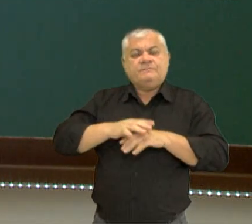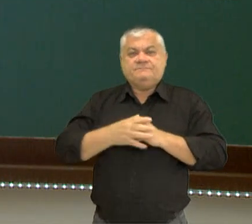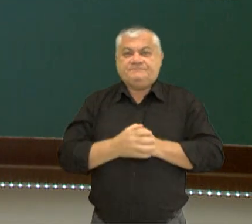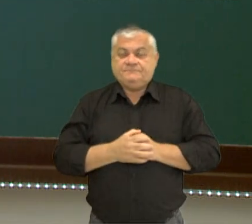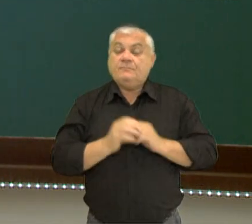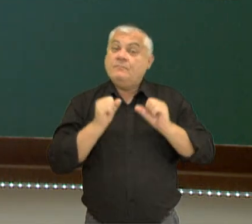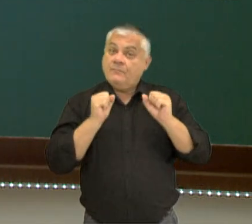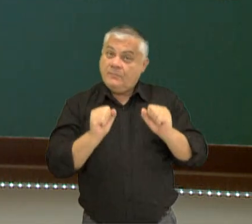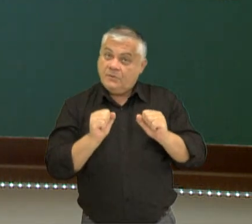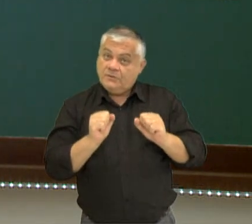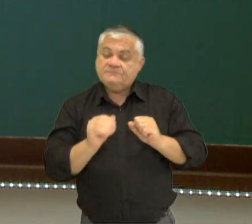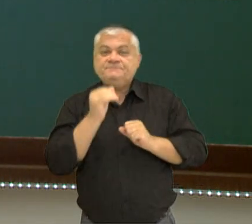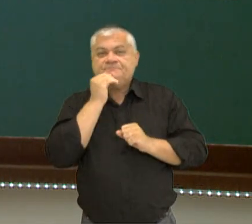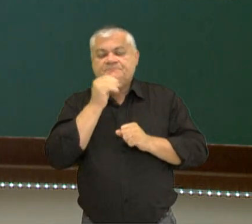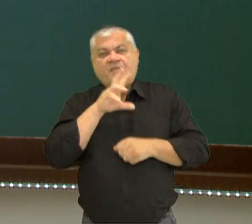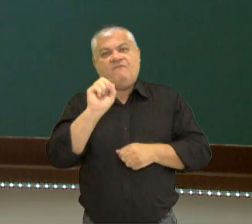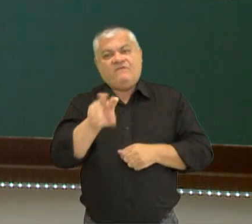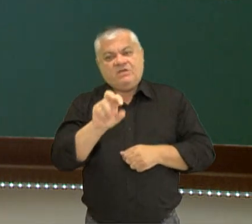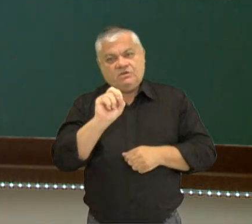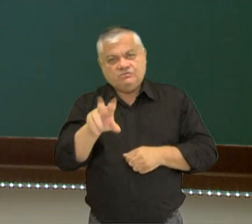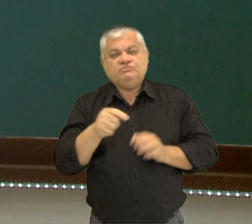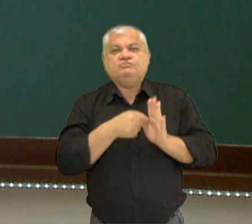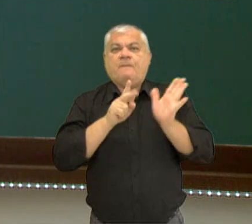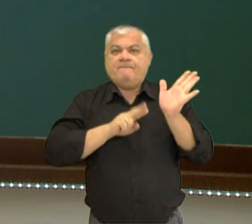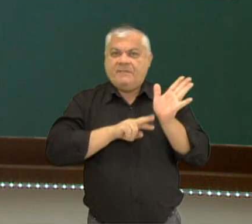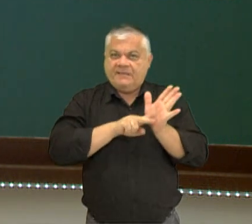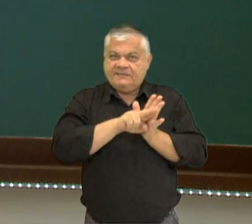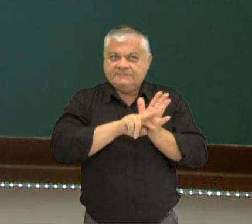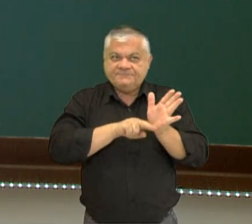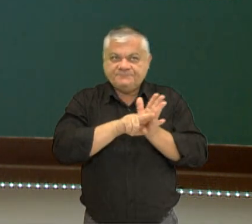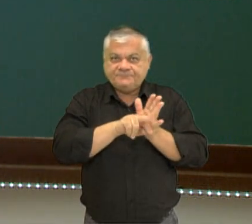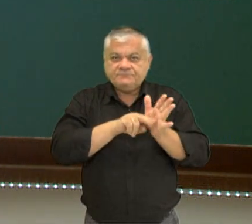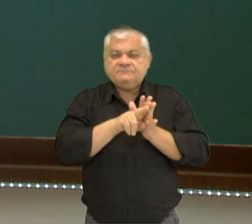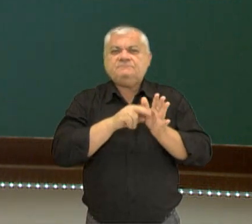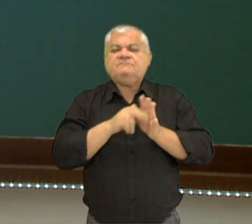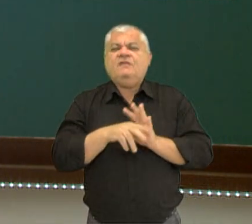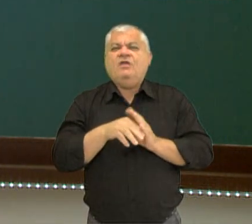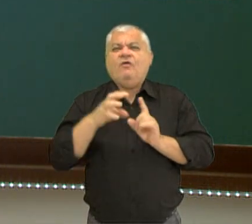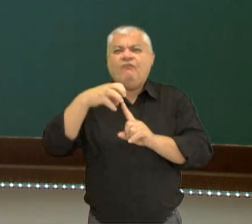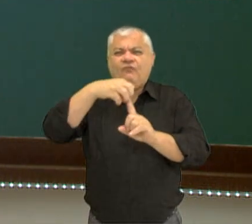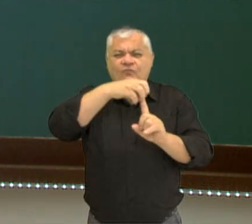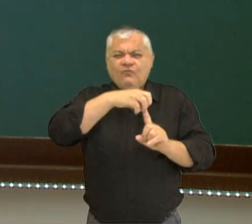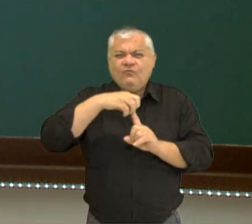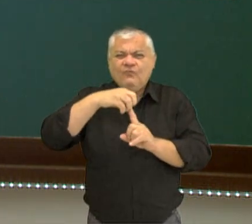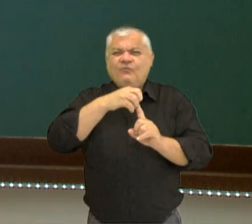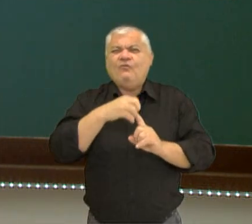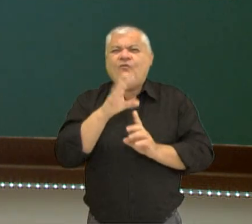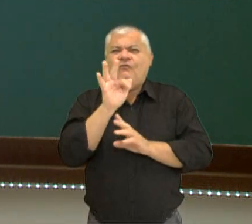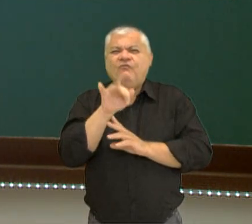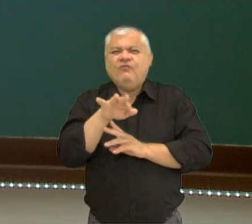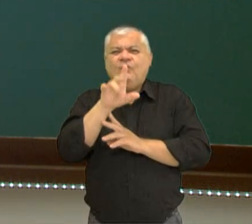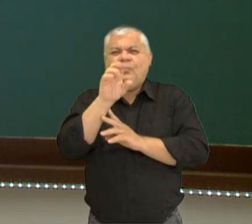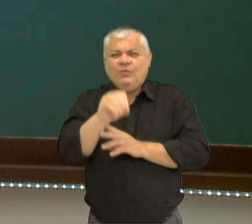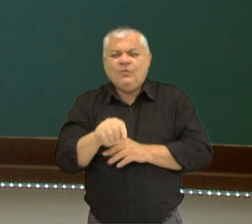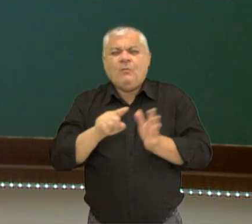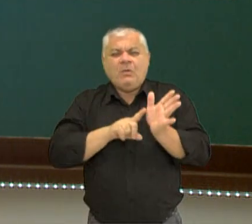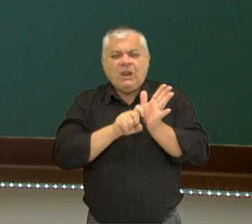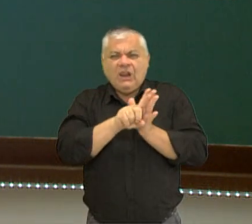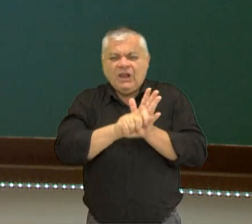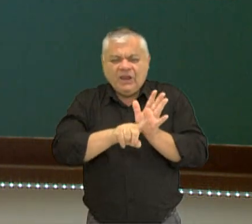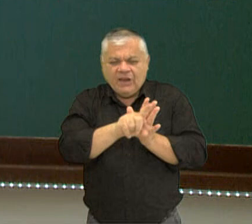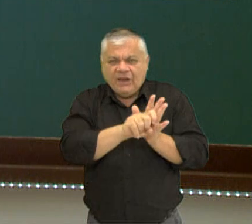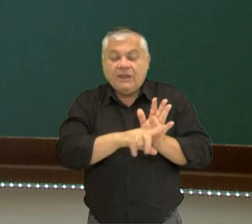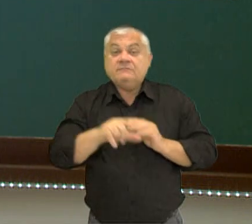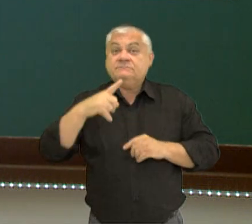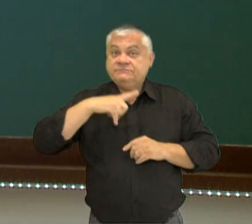ser causada por vírus, por bactérias, por fungos ou até mesmo por protozoários, tá? Então,